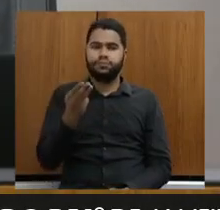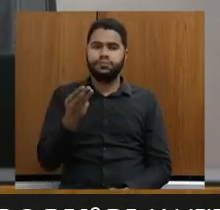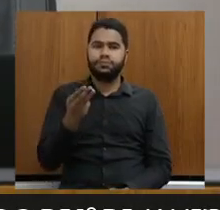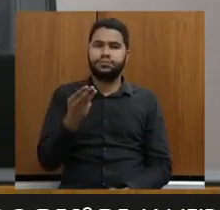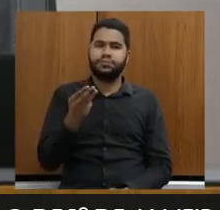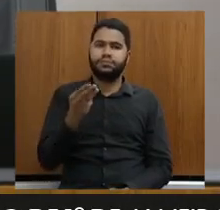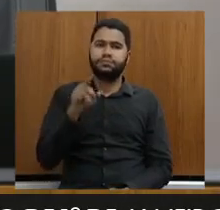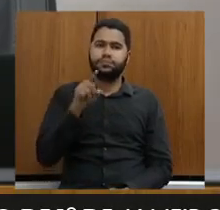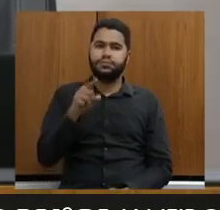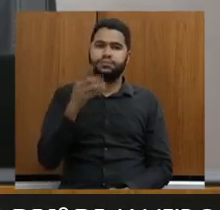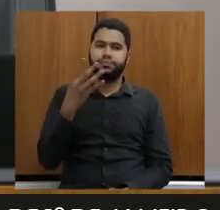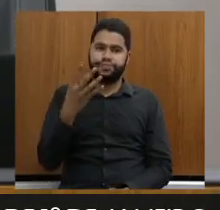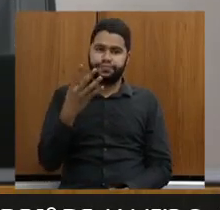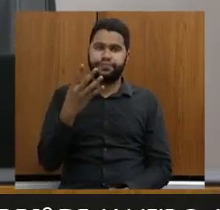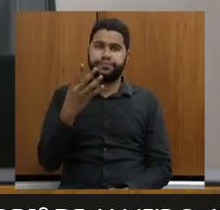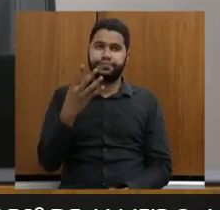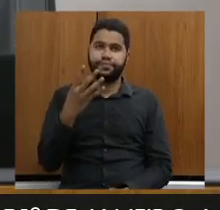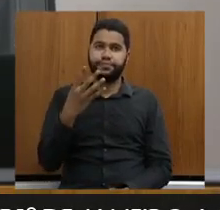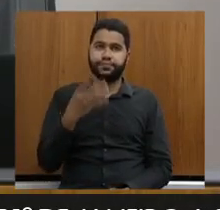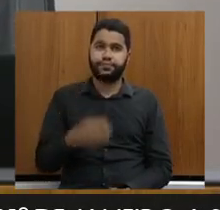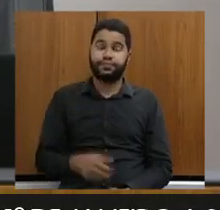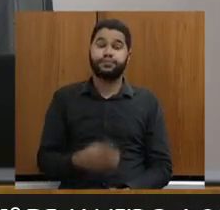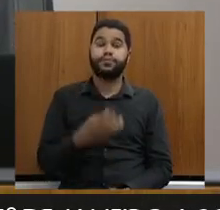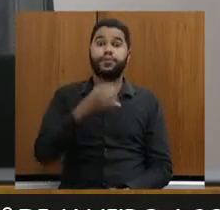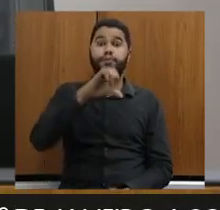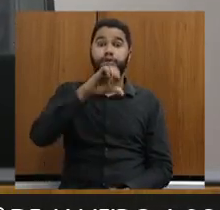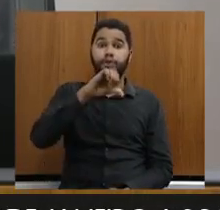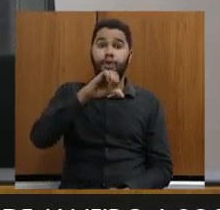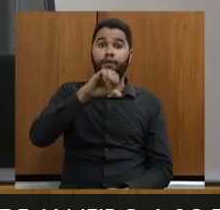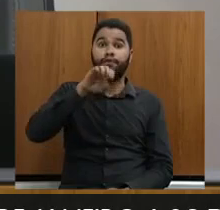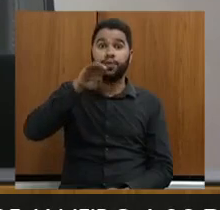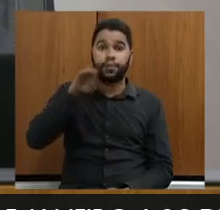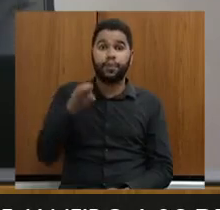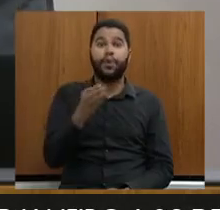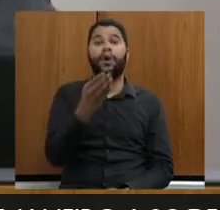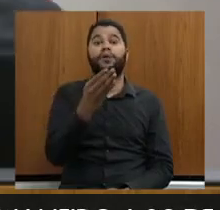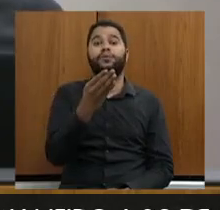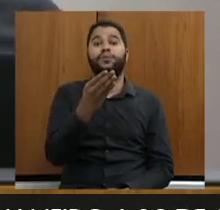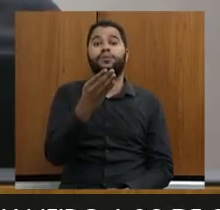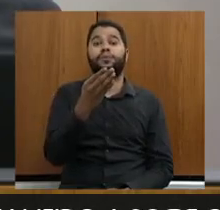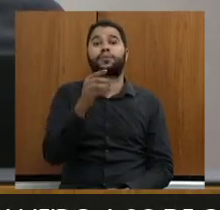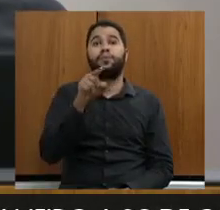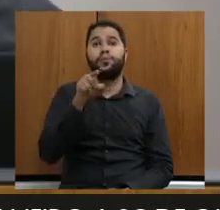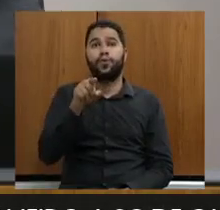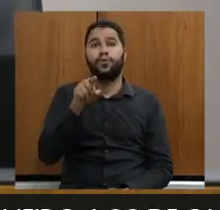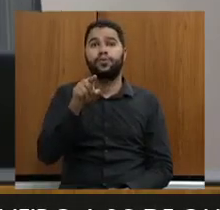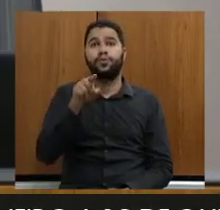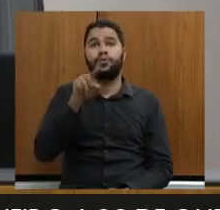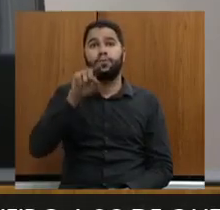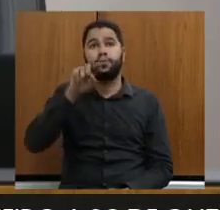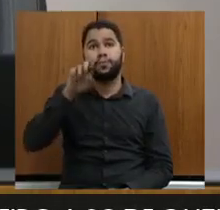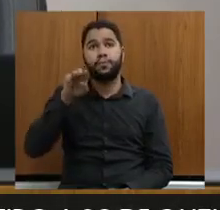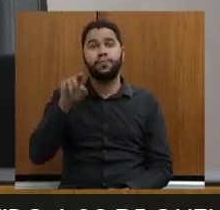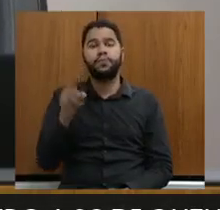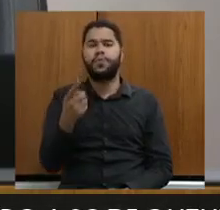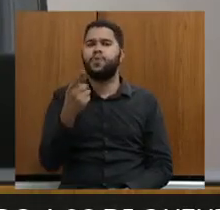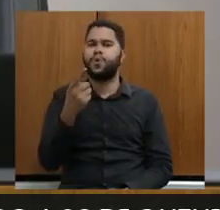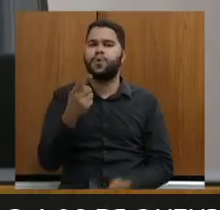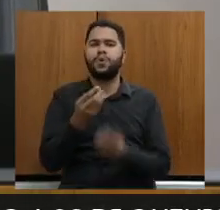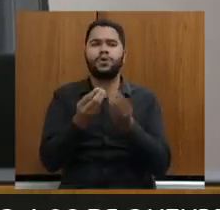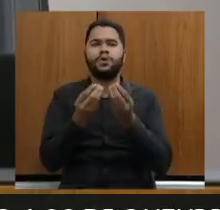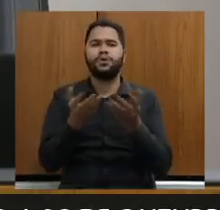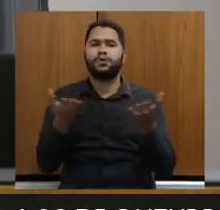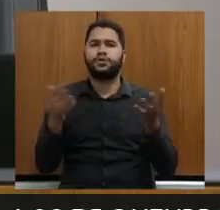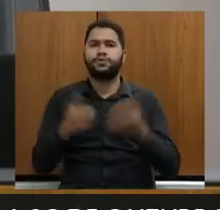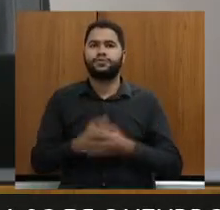milhões. 4 9 milhões. 4 mil litros de leite gera